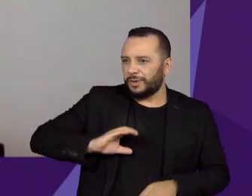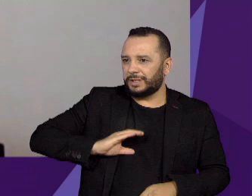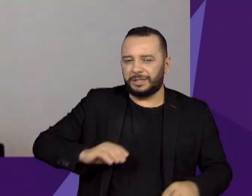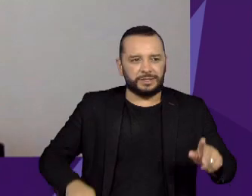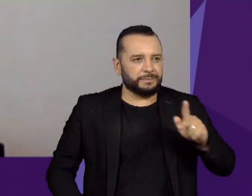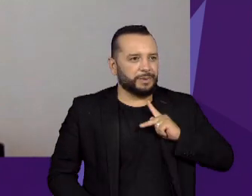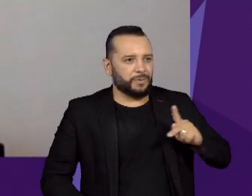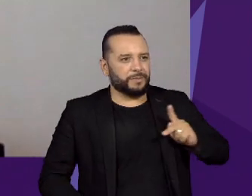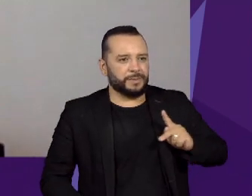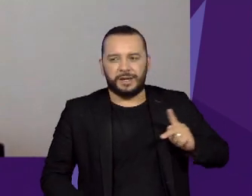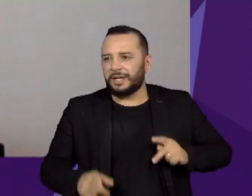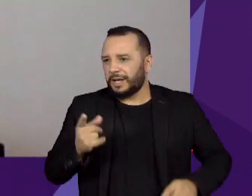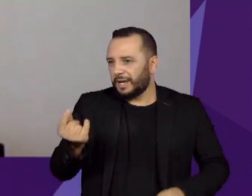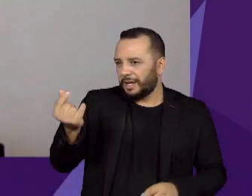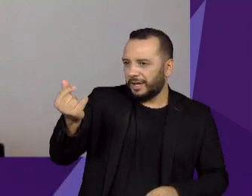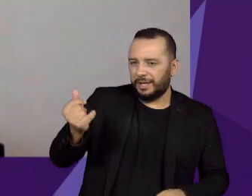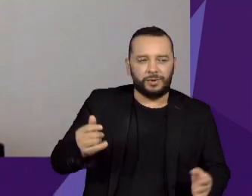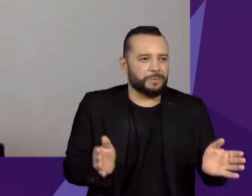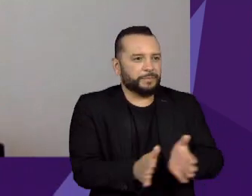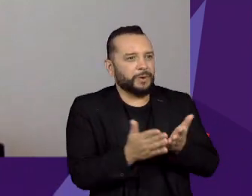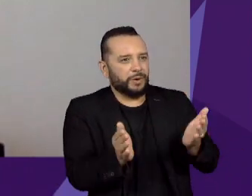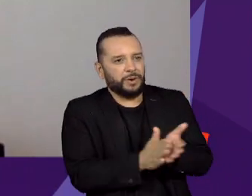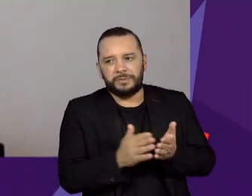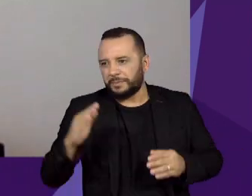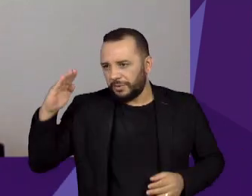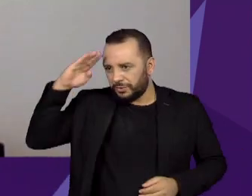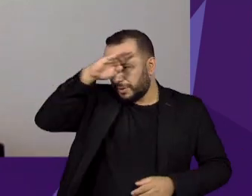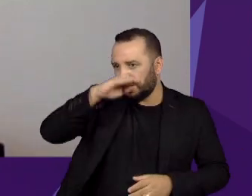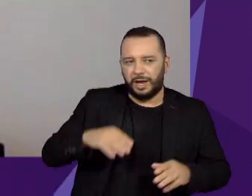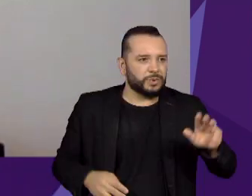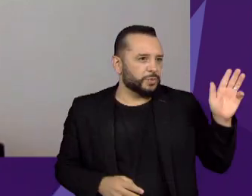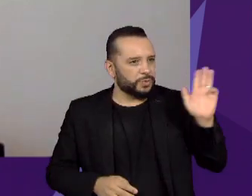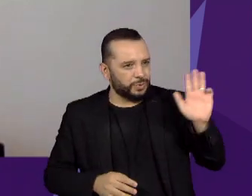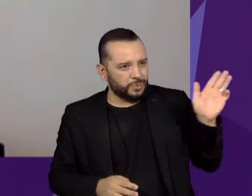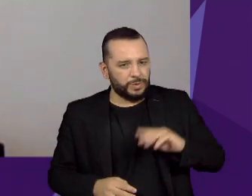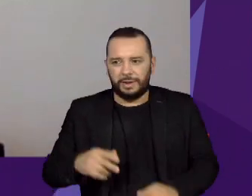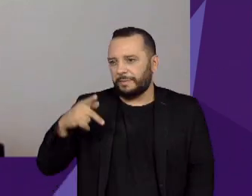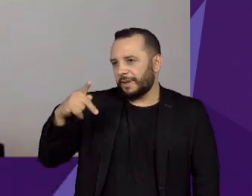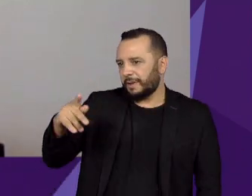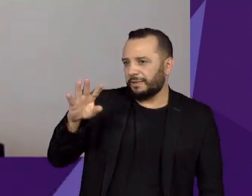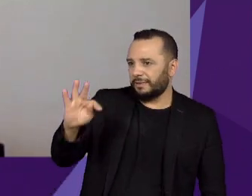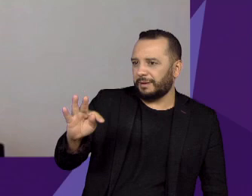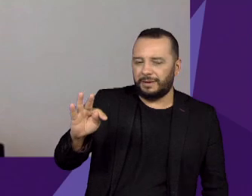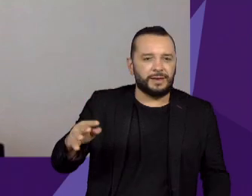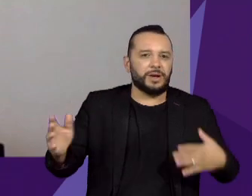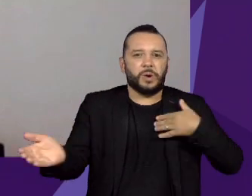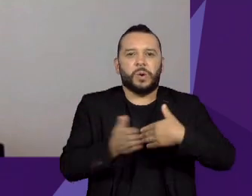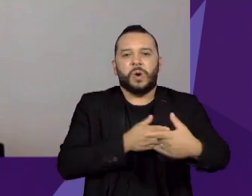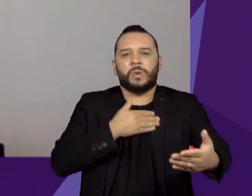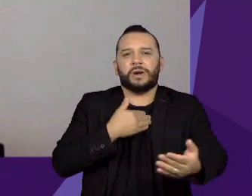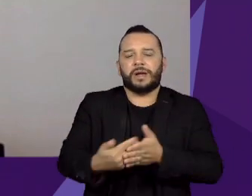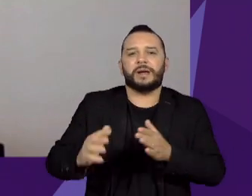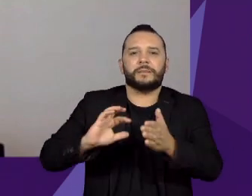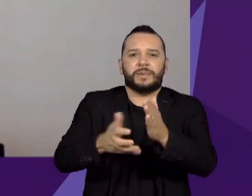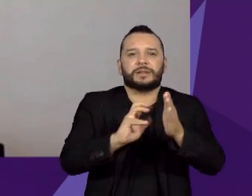nem aí se o cara é rico, pobre, se é Bolsonaro, se é Lula, se é petista, ele pega todo mundo. De A a Z, não tem